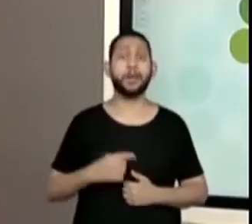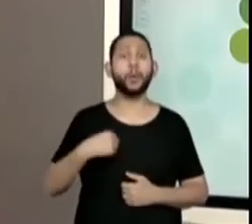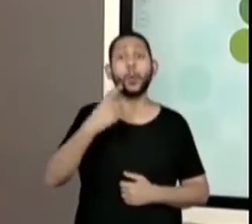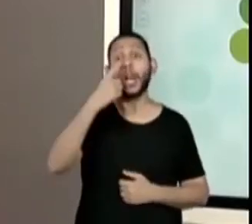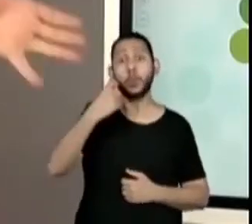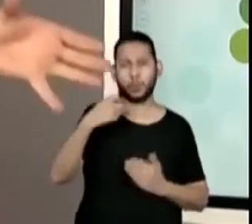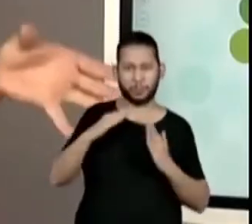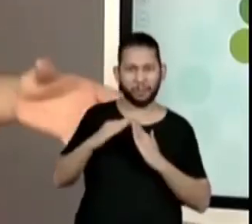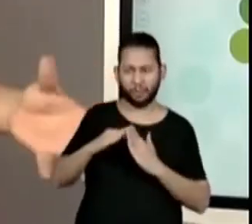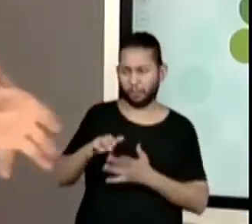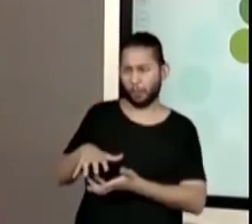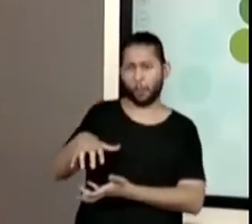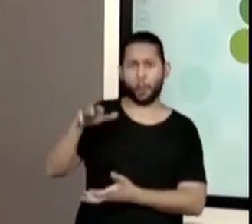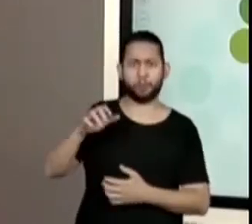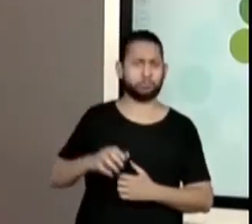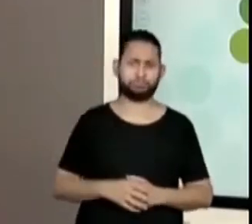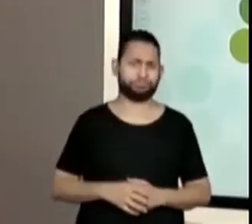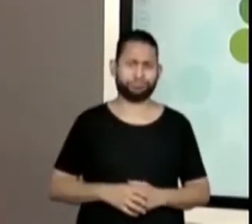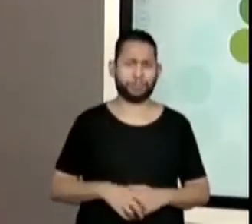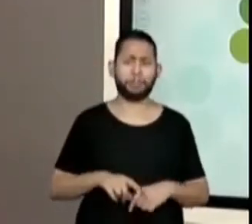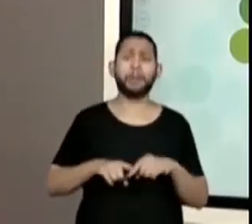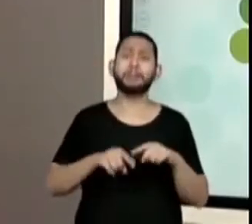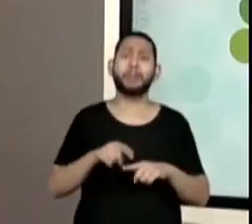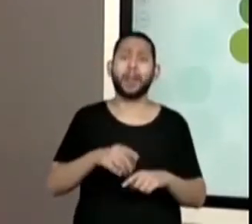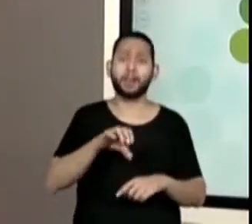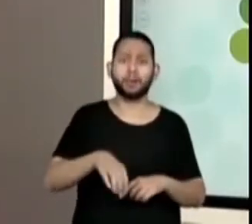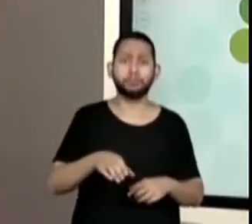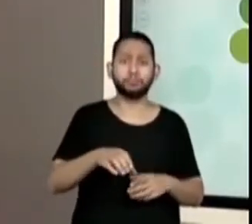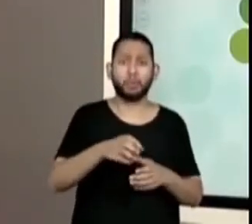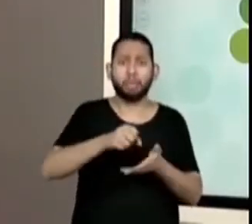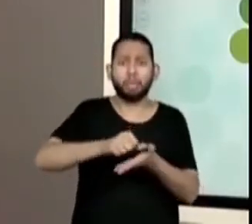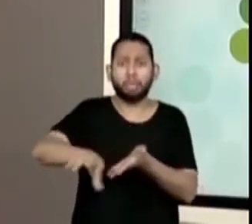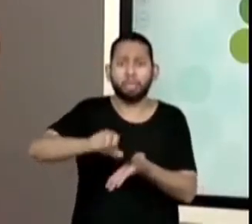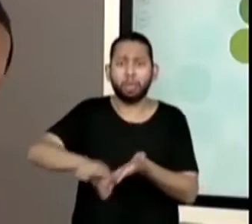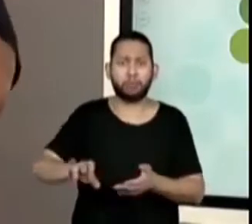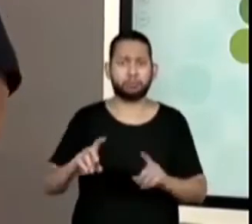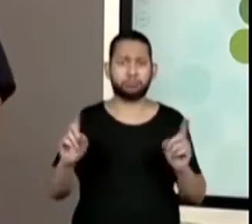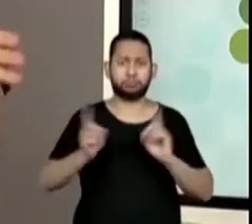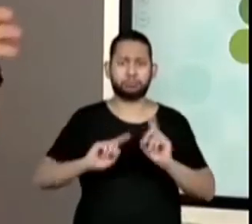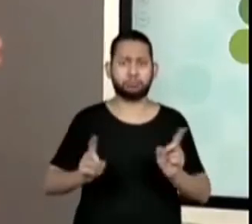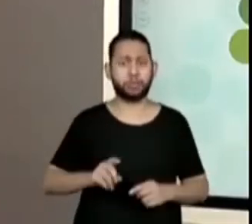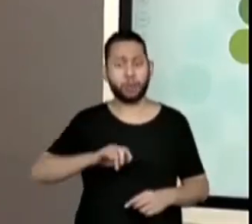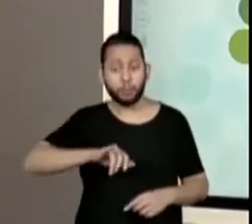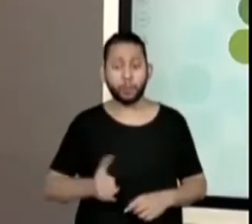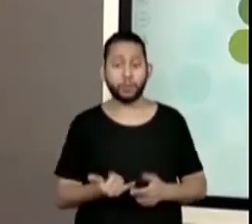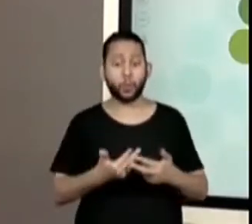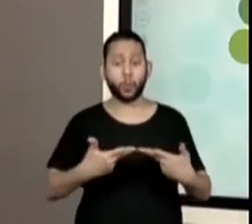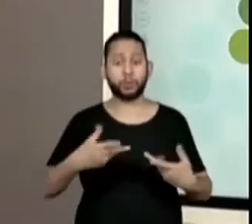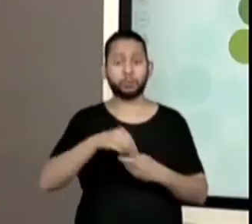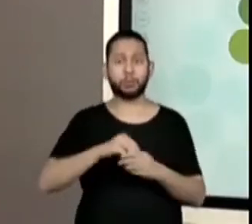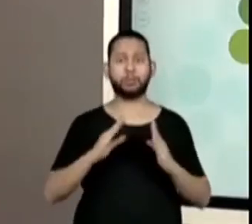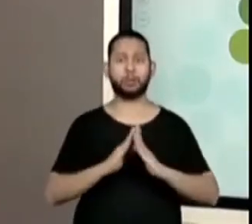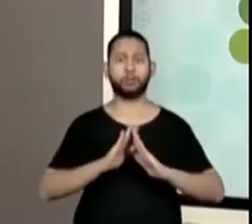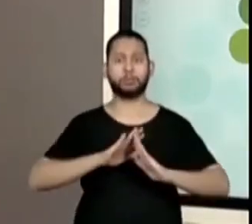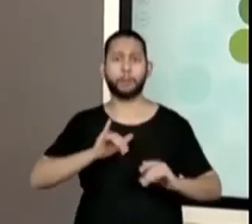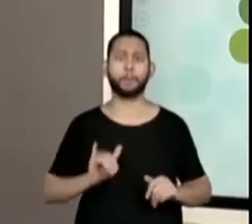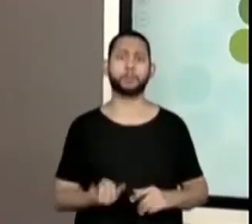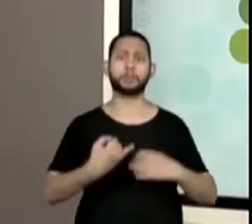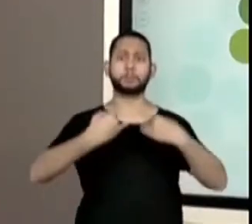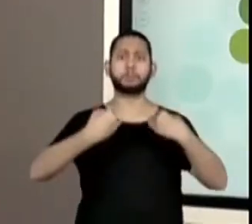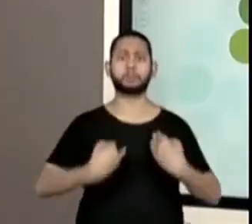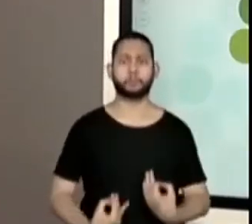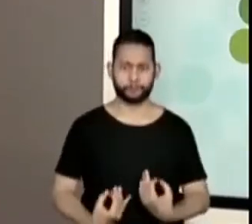lixo, tá? Procuro utilizar sempre materiais descartáveis, procuro utilizar todos os recursos que eu tenho disponíveis, tá? Sem